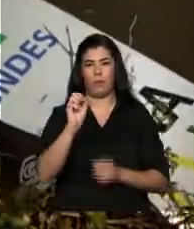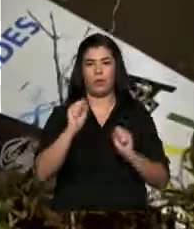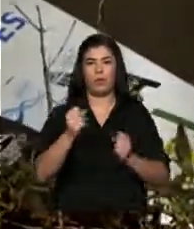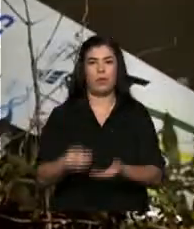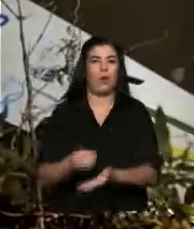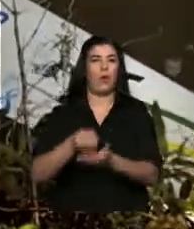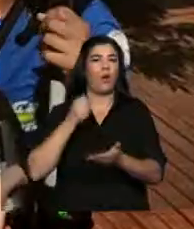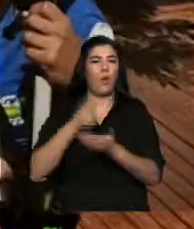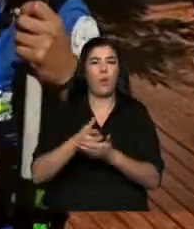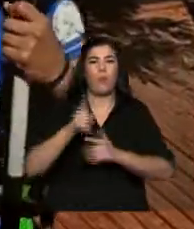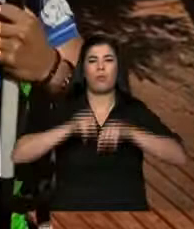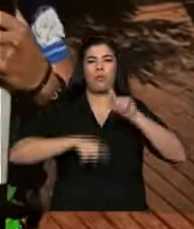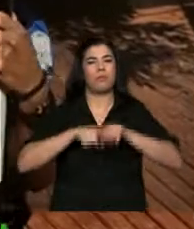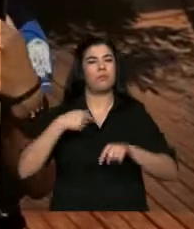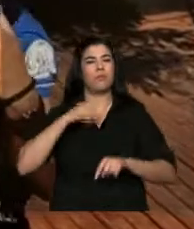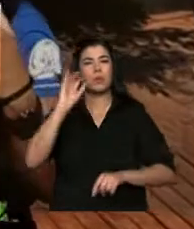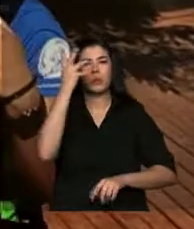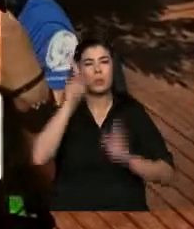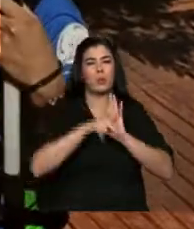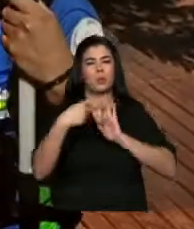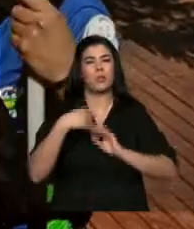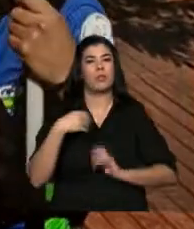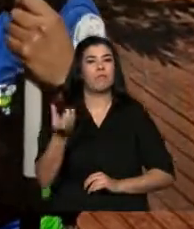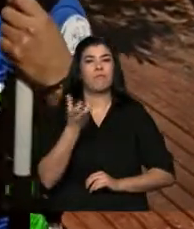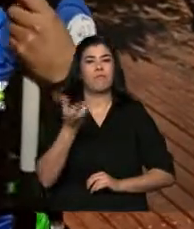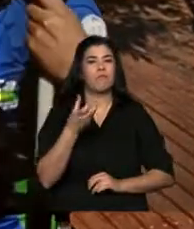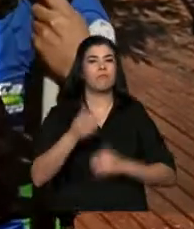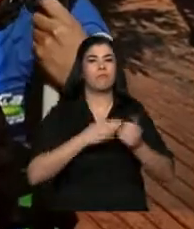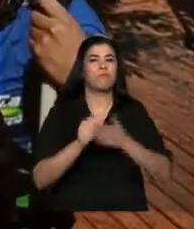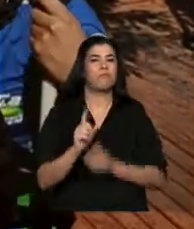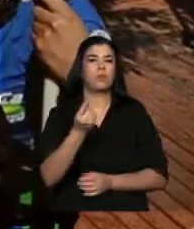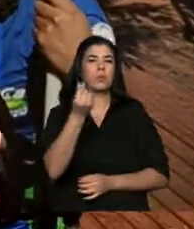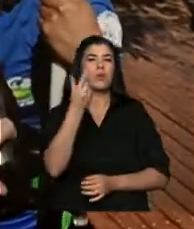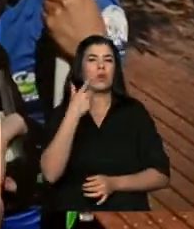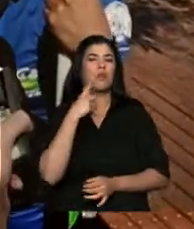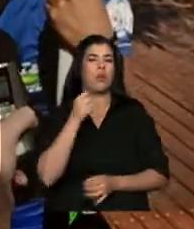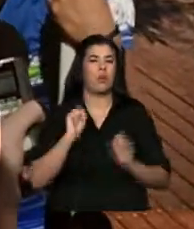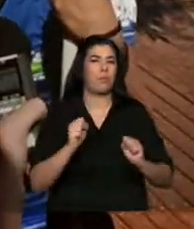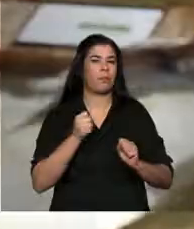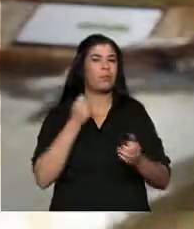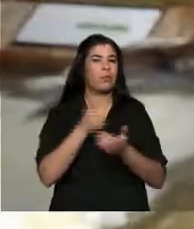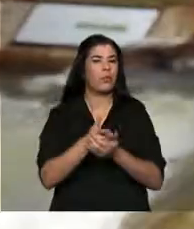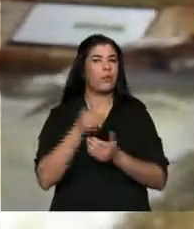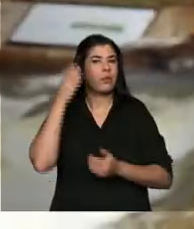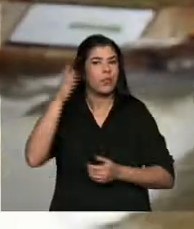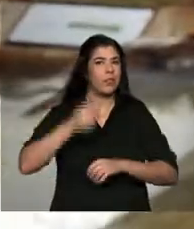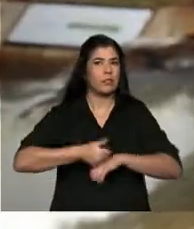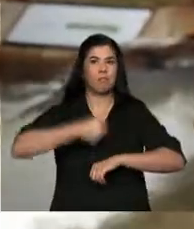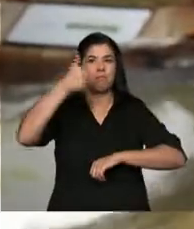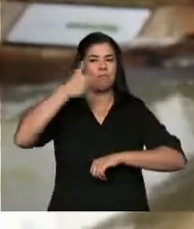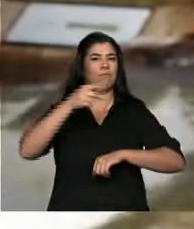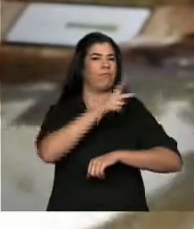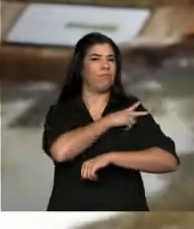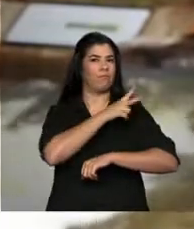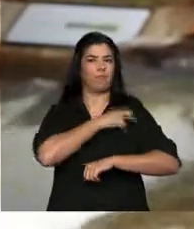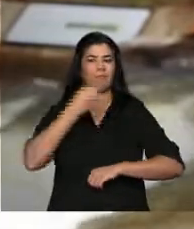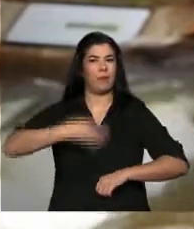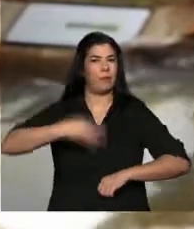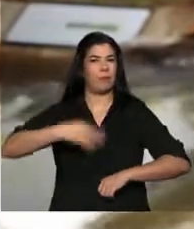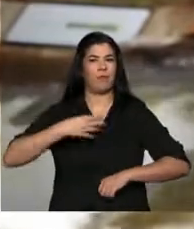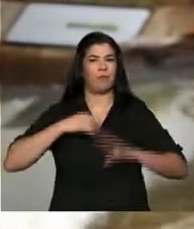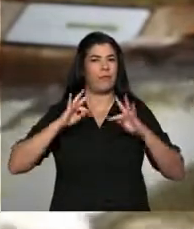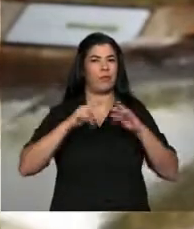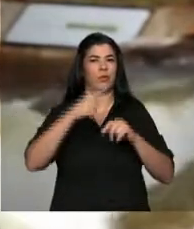equipamento que eu decidi que eu quero, independente do preço, e eu posso estar ali no padrão e no nível técnico de todos os